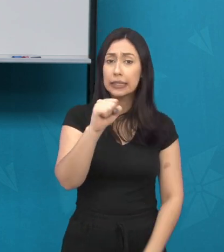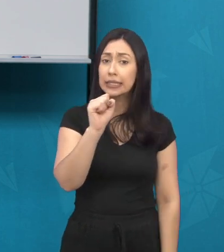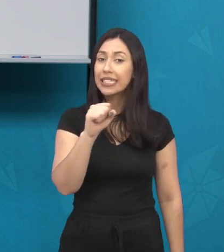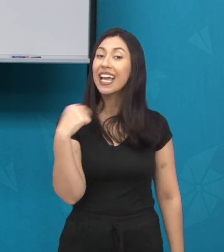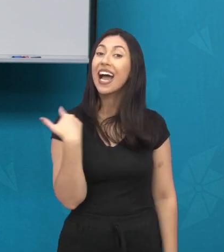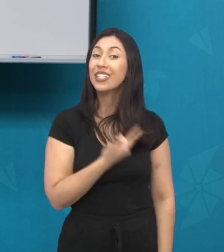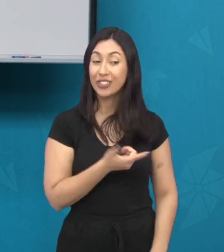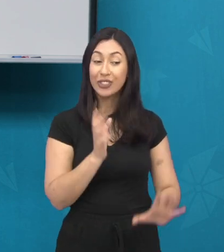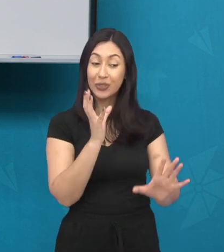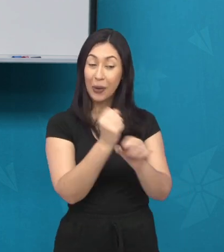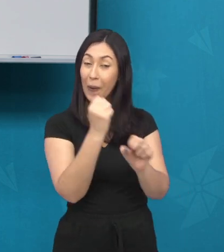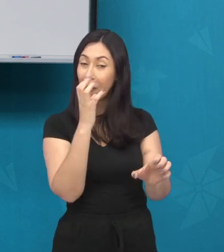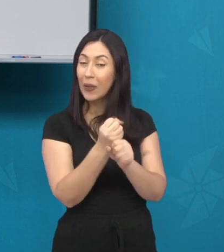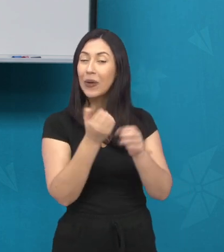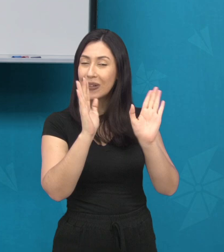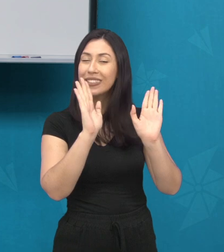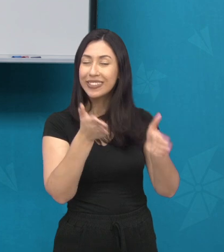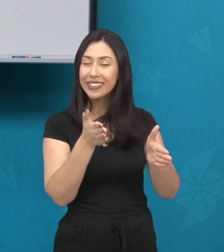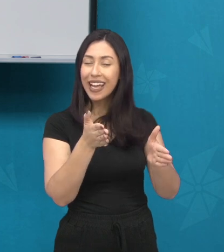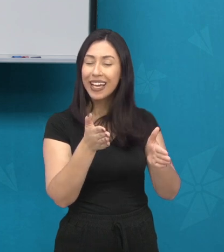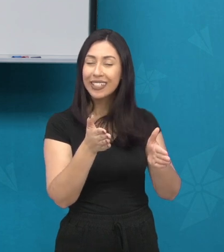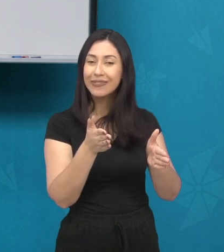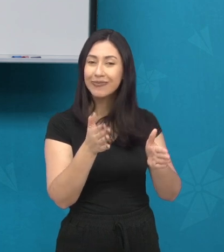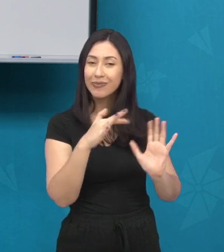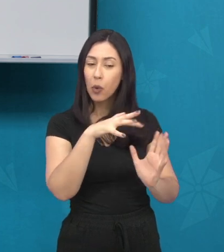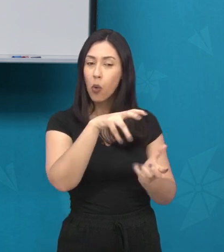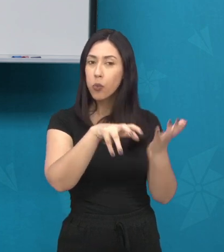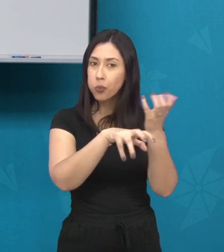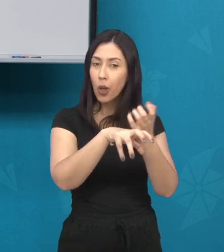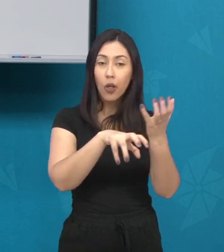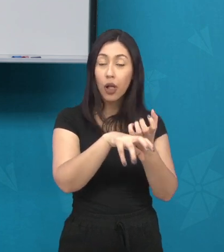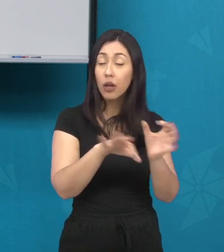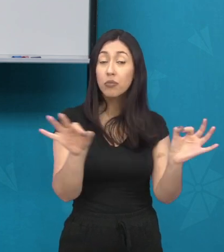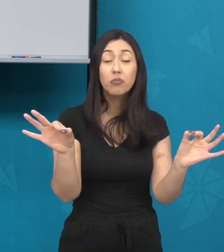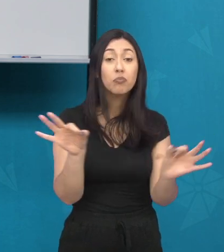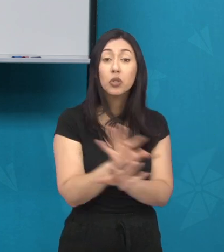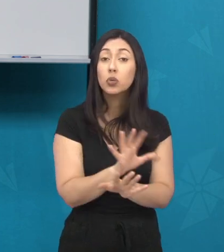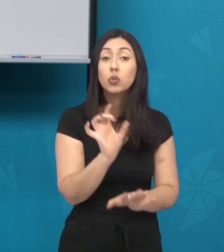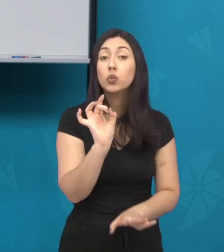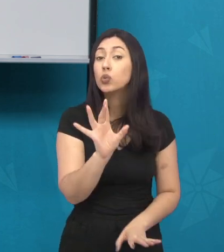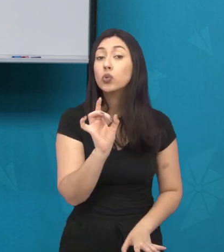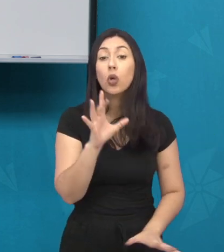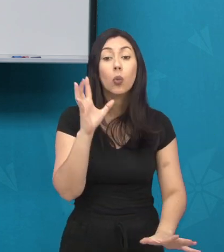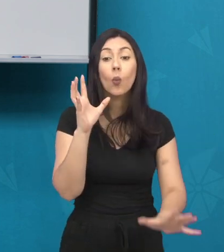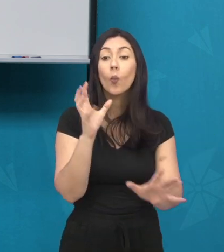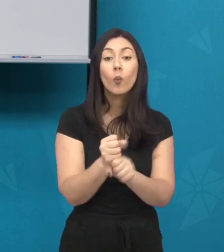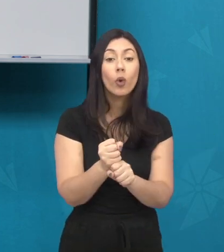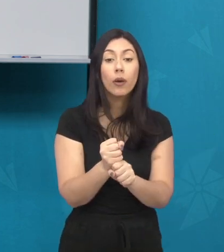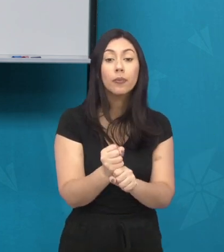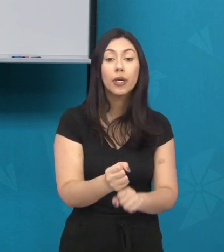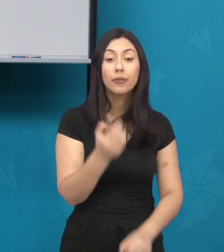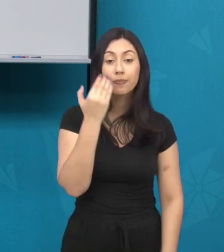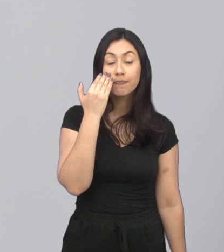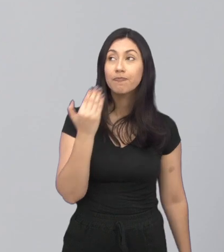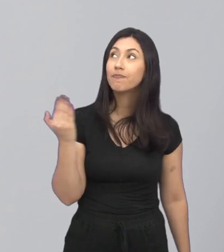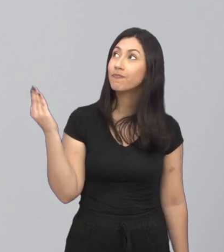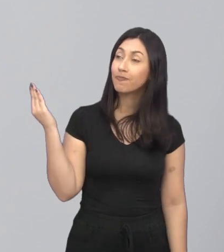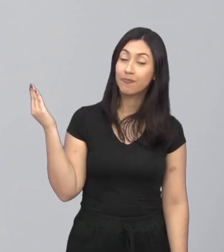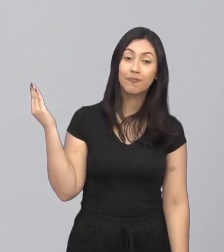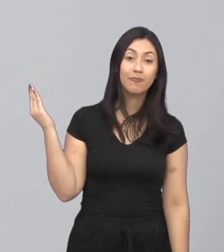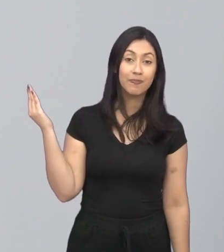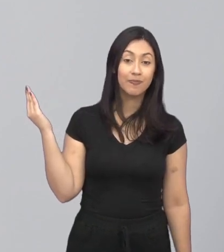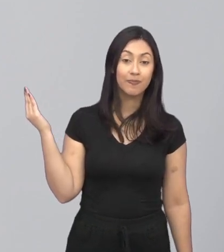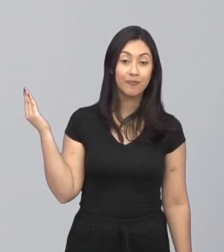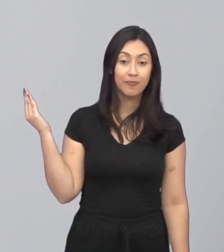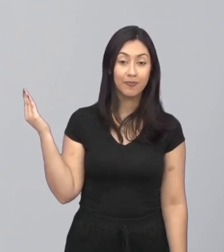eu tenho tenho nós conseguimos descobrir através da gravidade formou acabou agora é só resolver a questão